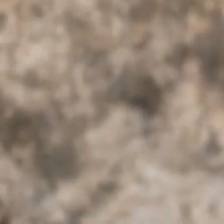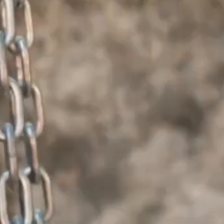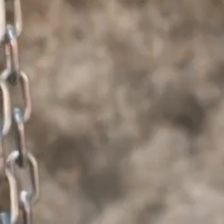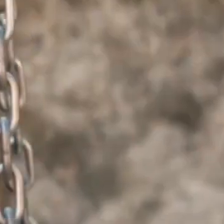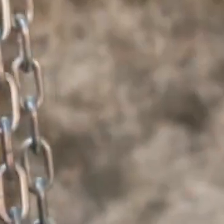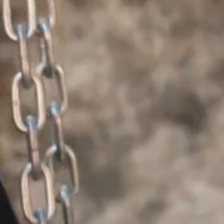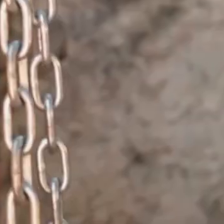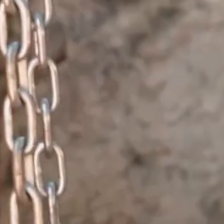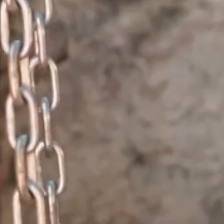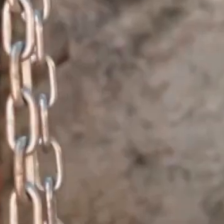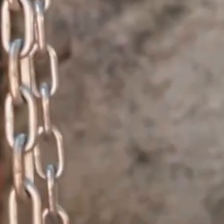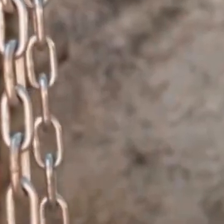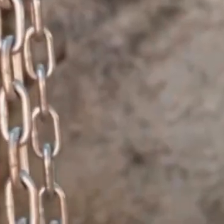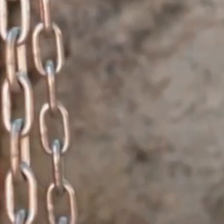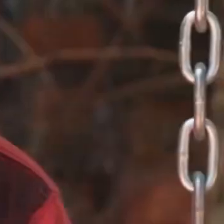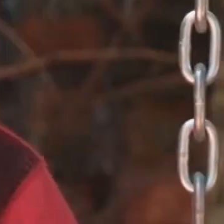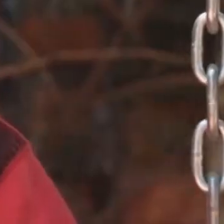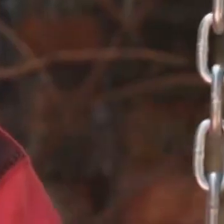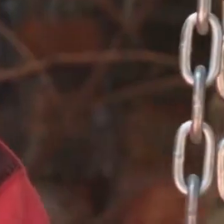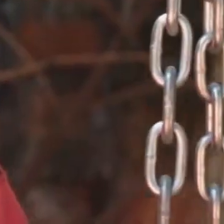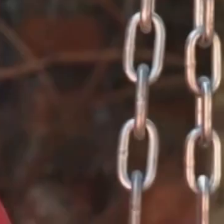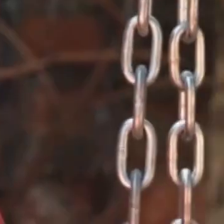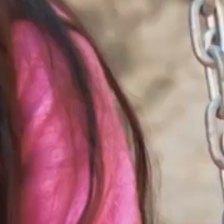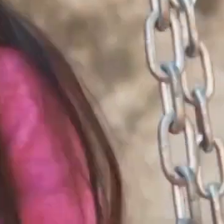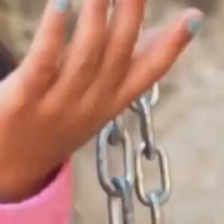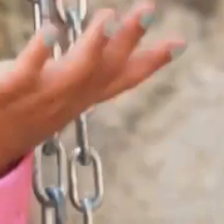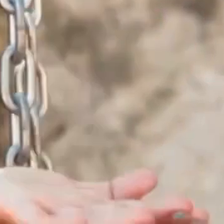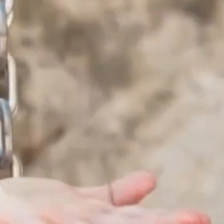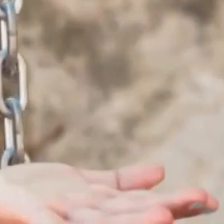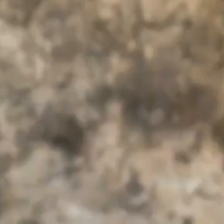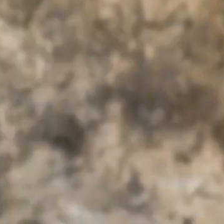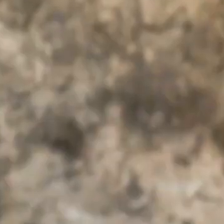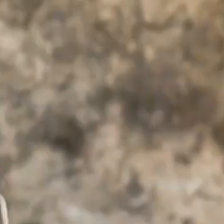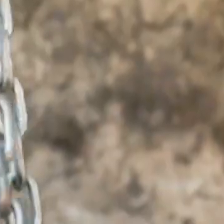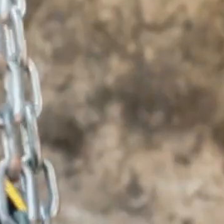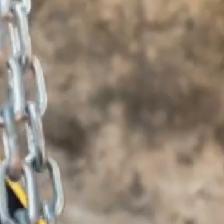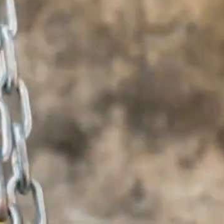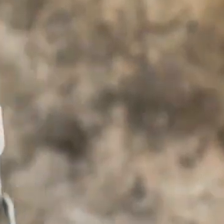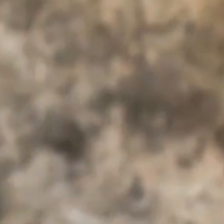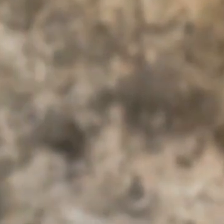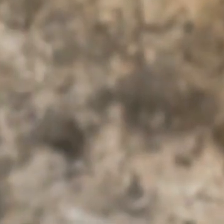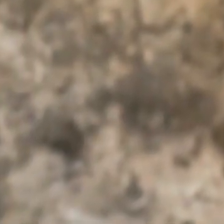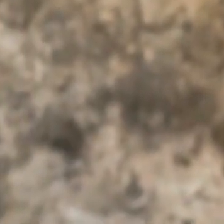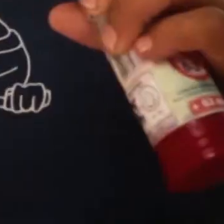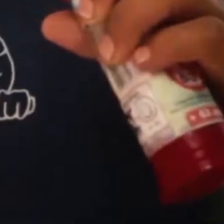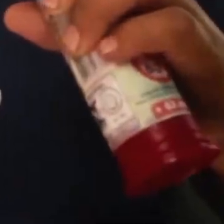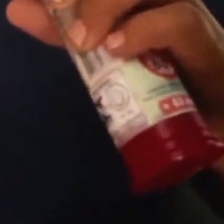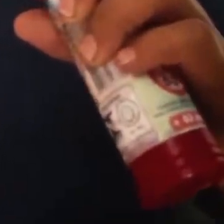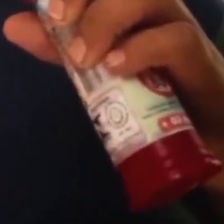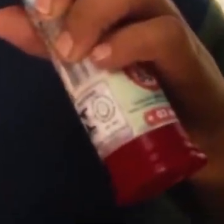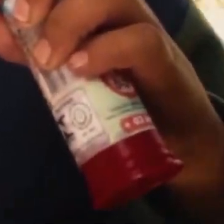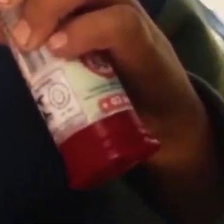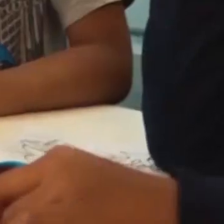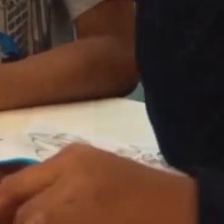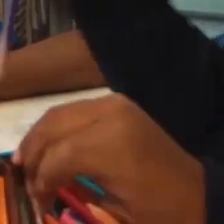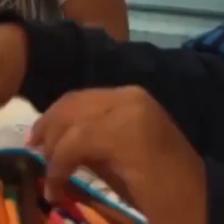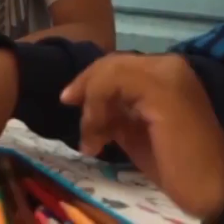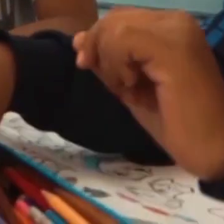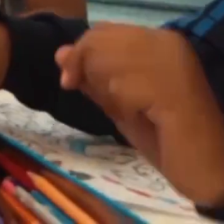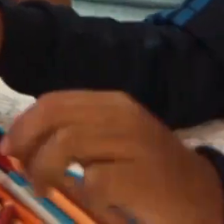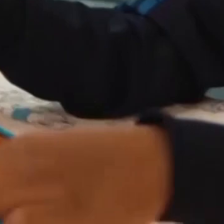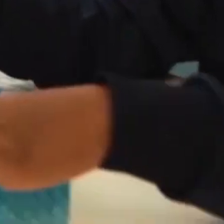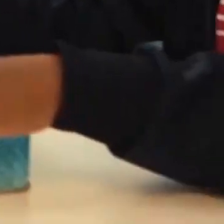Amor? Amor. Não sei. Não sei de coisas. E é